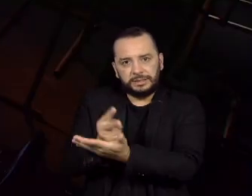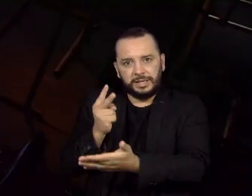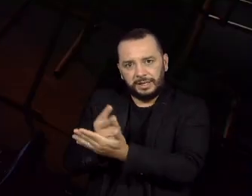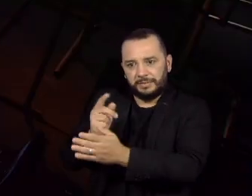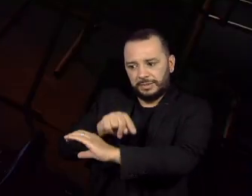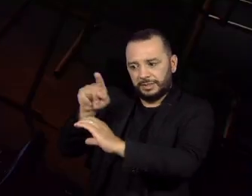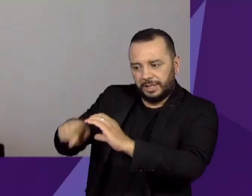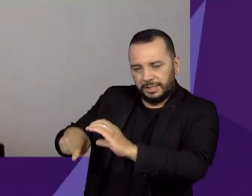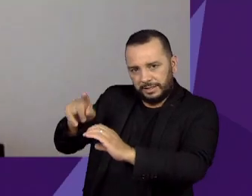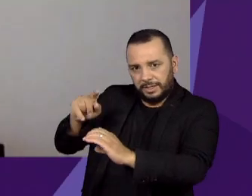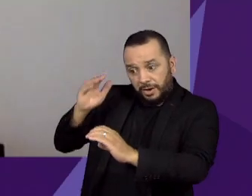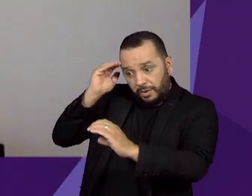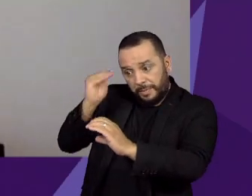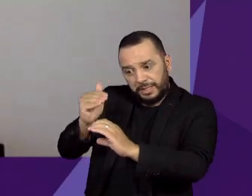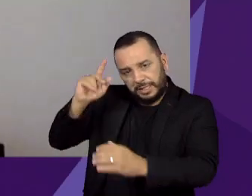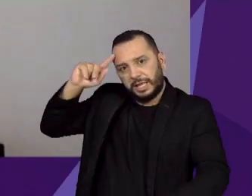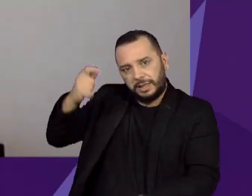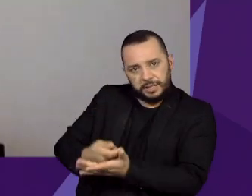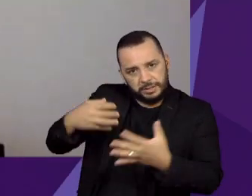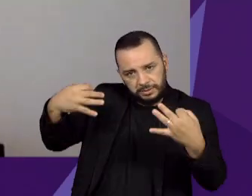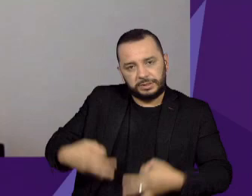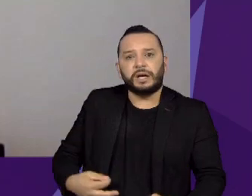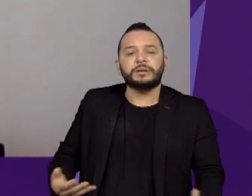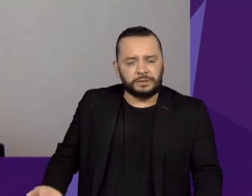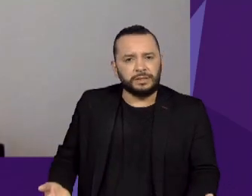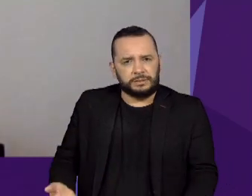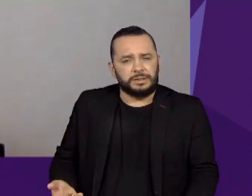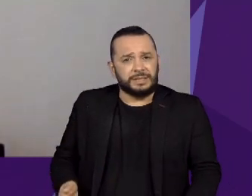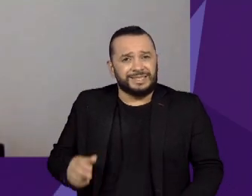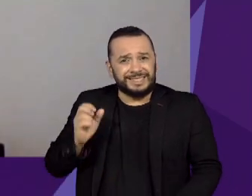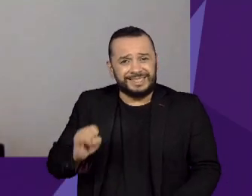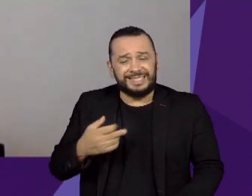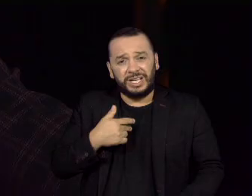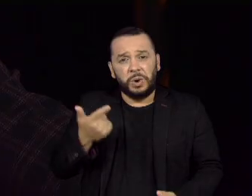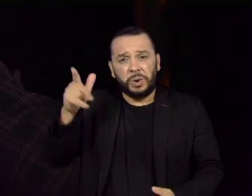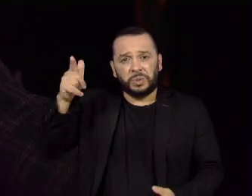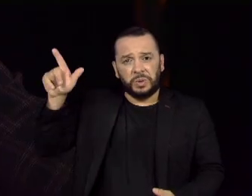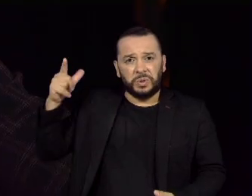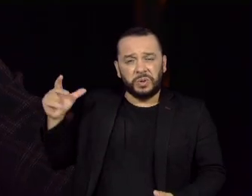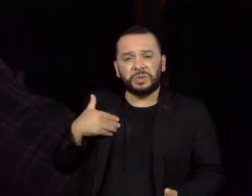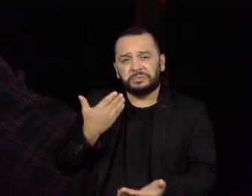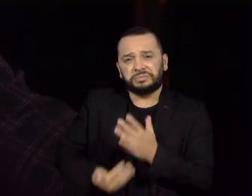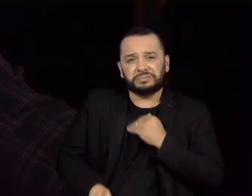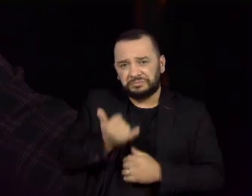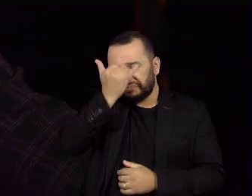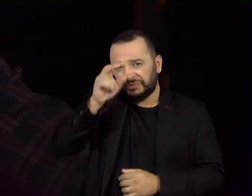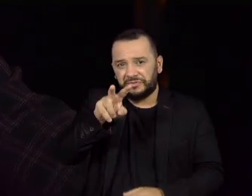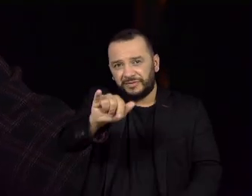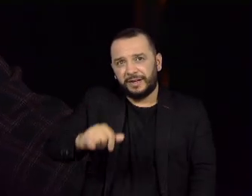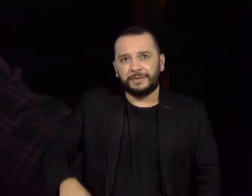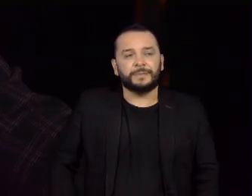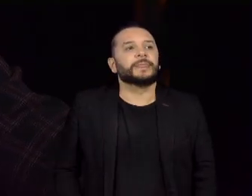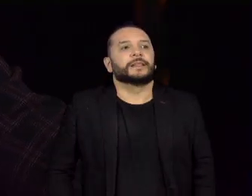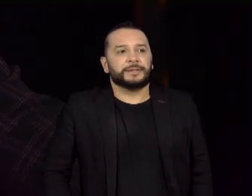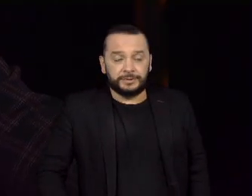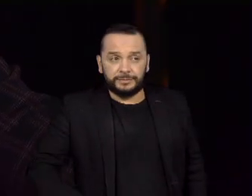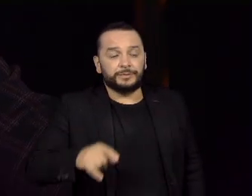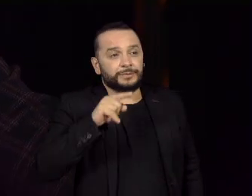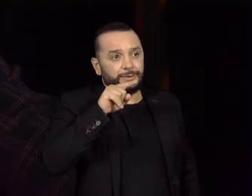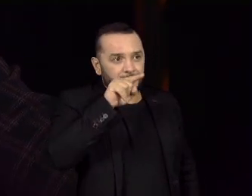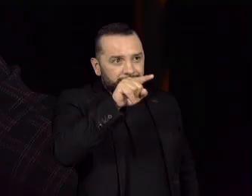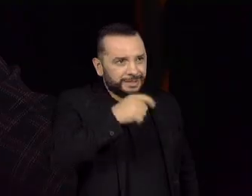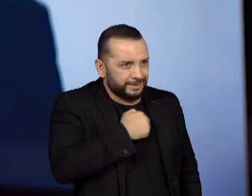for nesse caminho, ele tem uma chance de acertar. Qualquer coisa que saia disso vai errar. Que coisa que você se livrou, hein, Mandetta? Você não